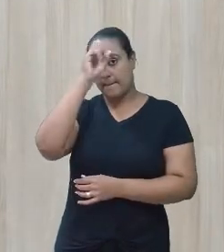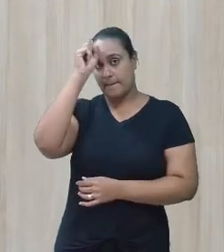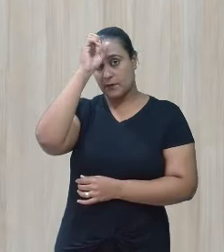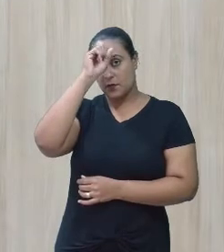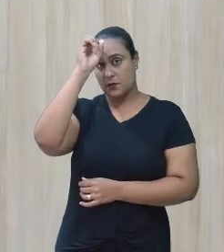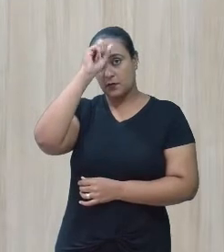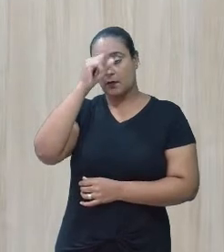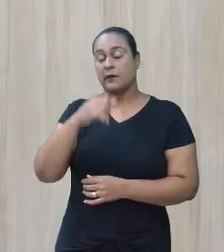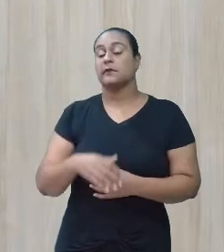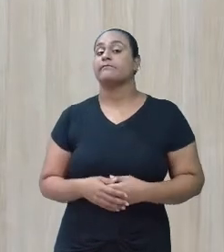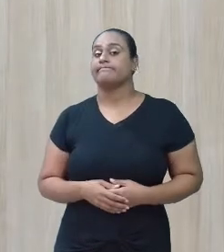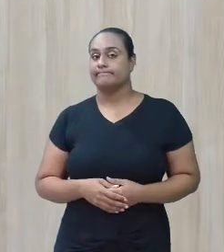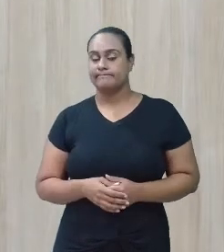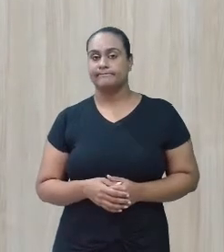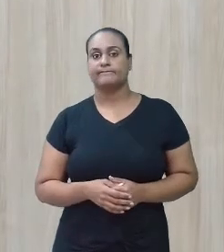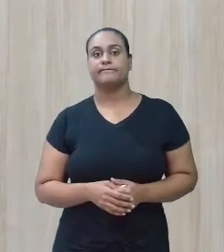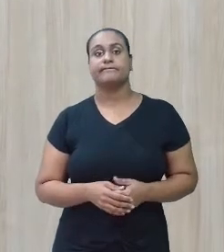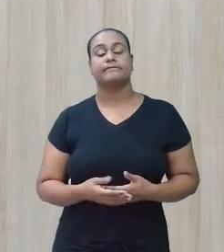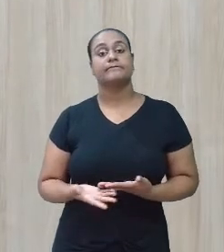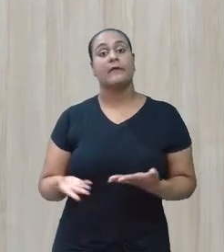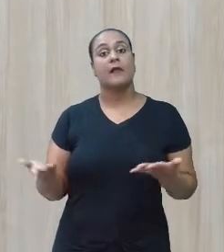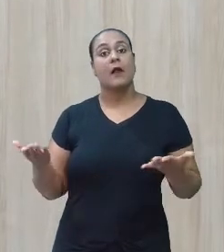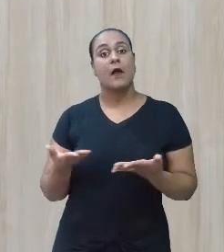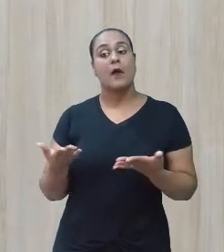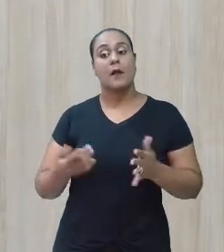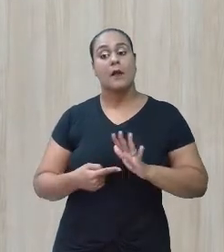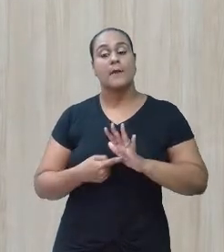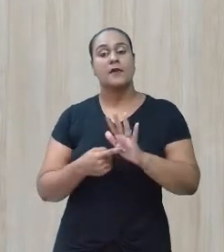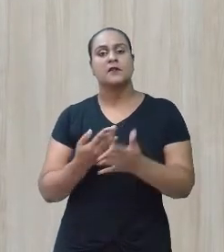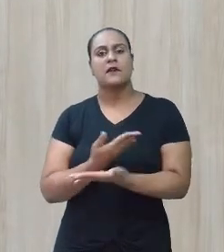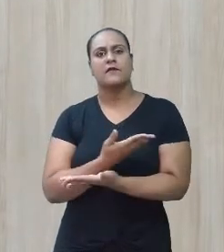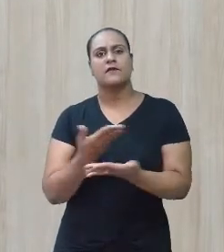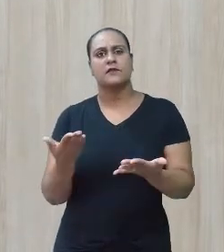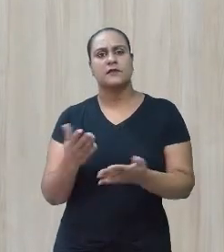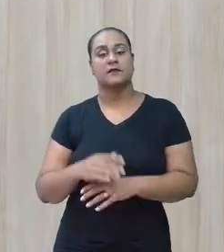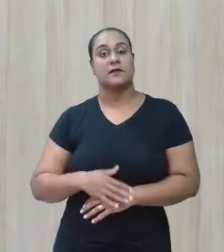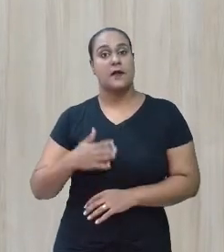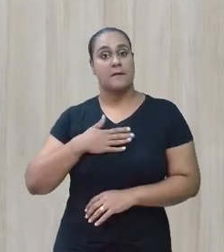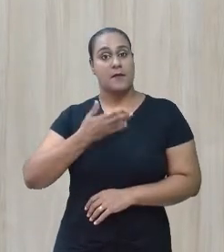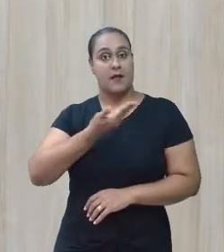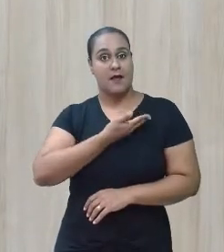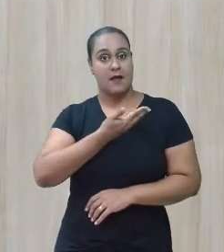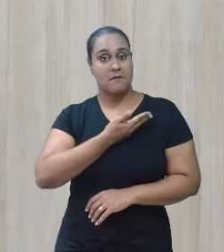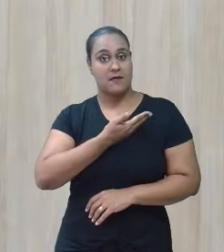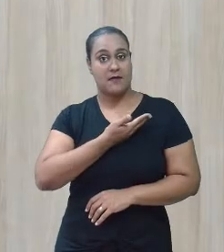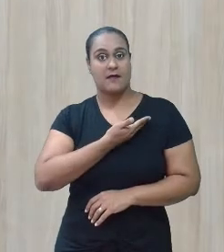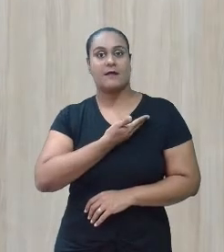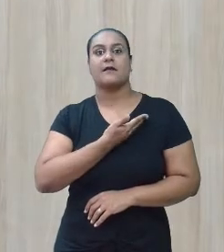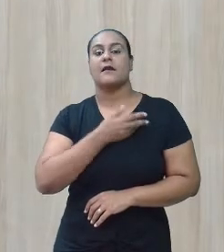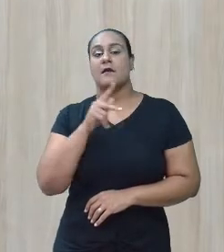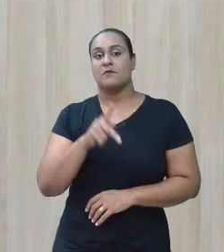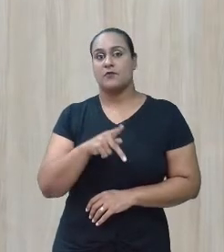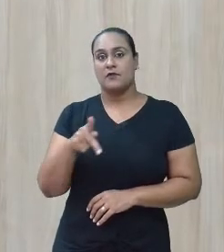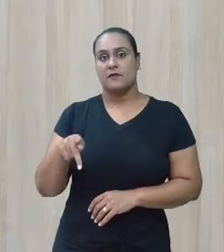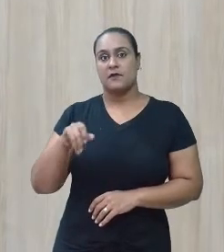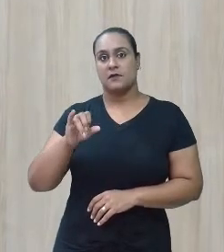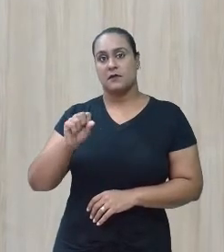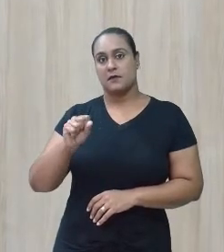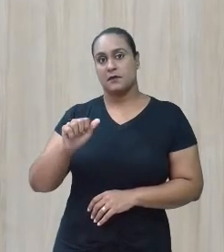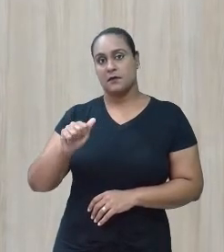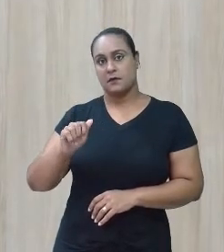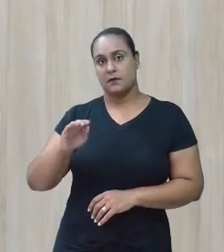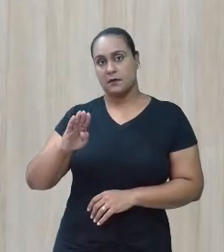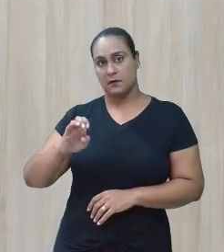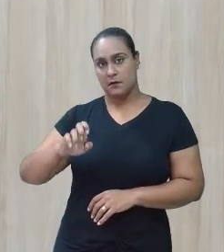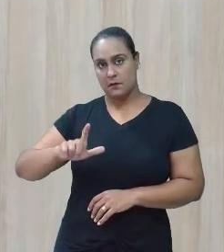ser alfabetizado. E aqui eu quero apresentar a vocês a minha grande amiga de infância, né? A professora Isabel Borges.